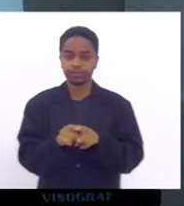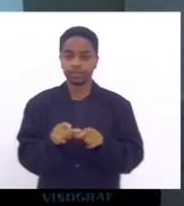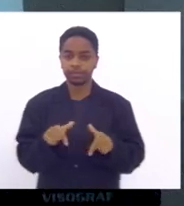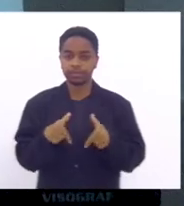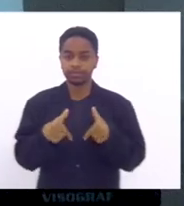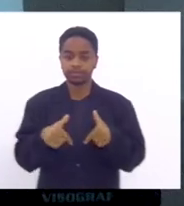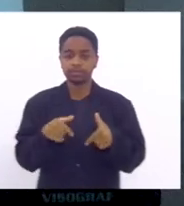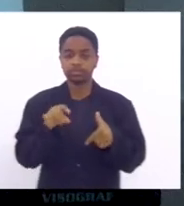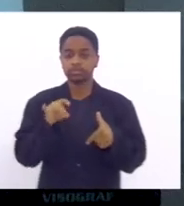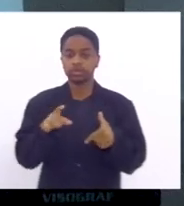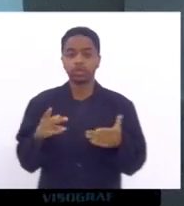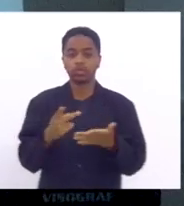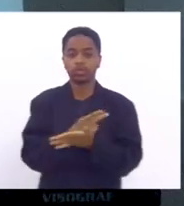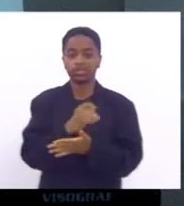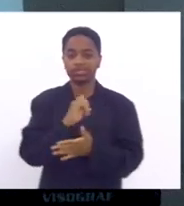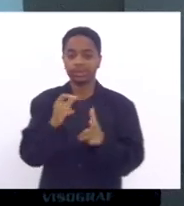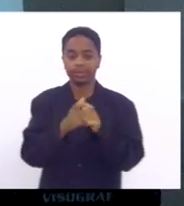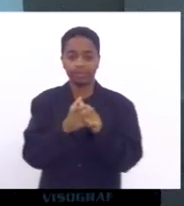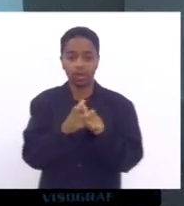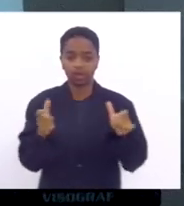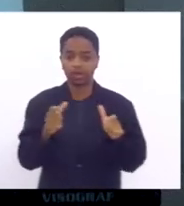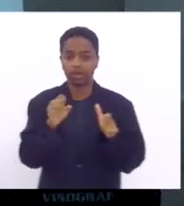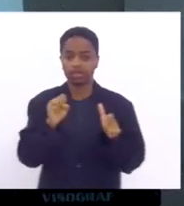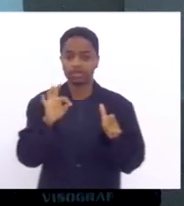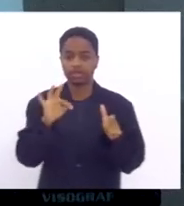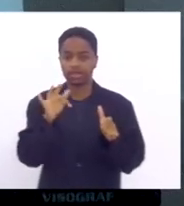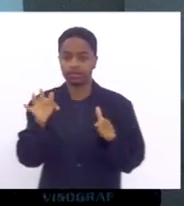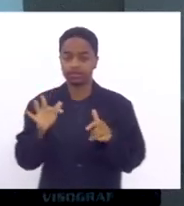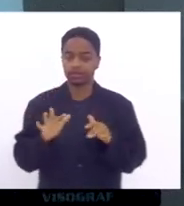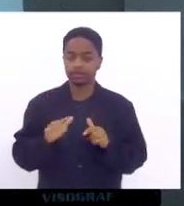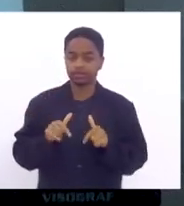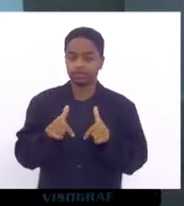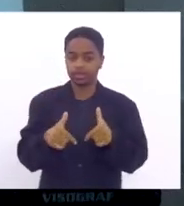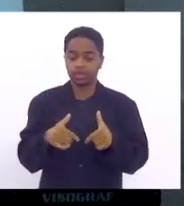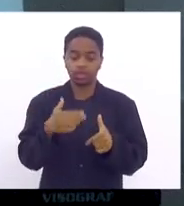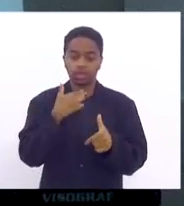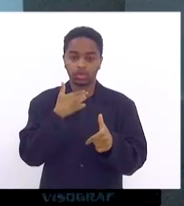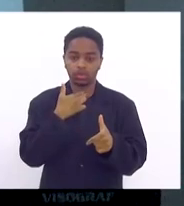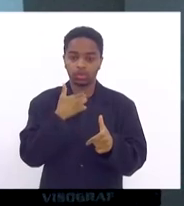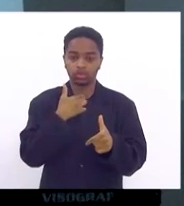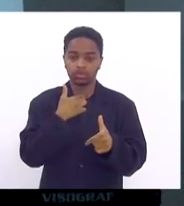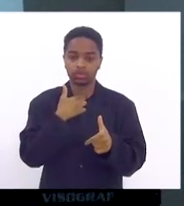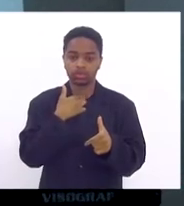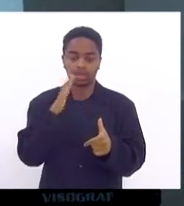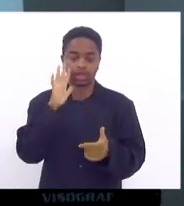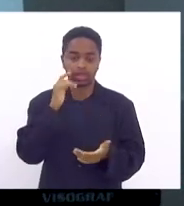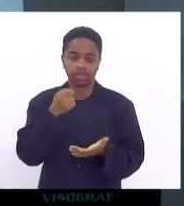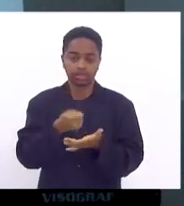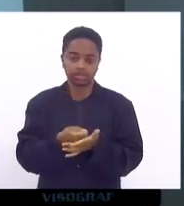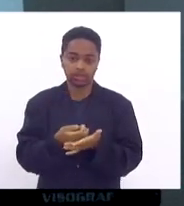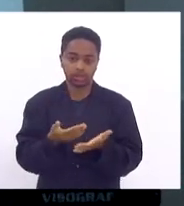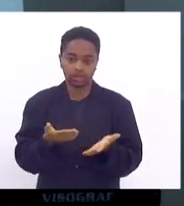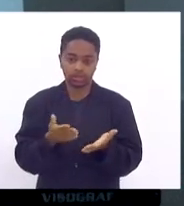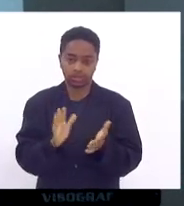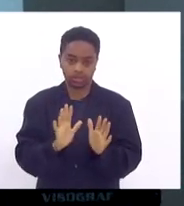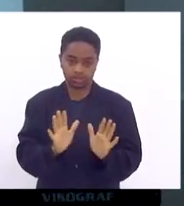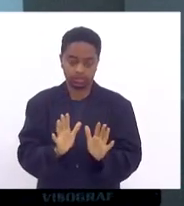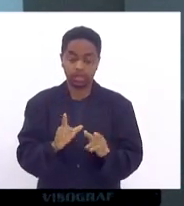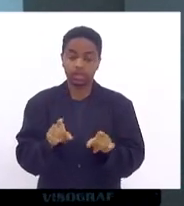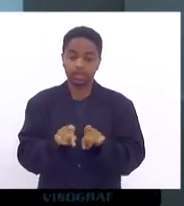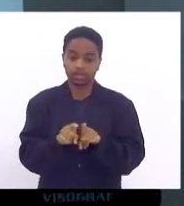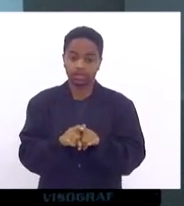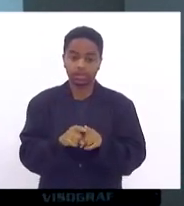poderia ser tomada por maioria absoluta do STF ou seja não poderia ser por decisão liminar monocrática né ess PL também tá em